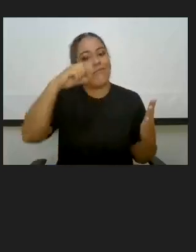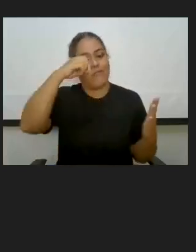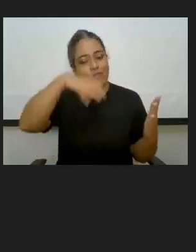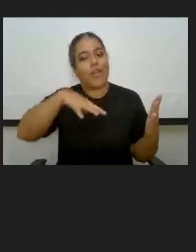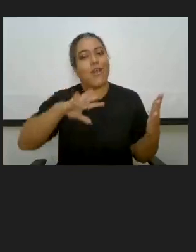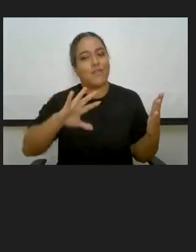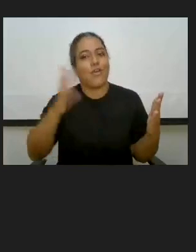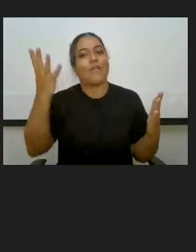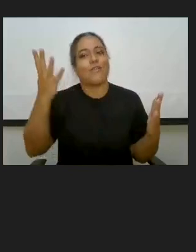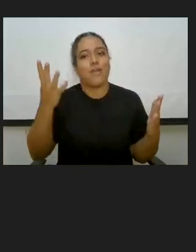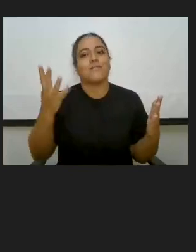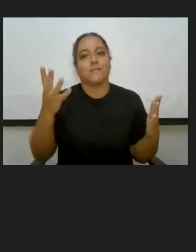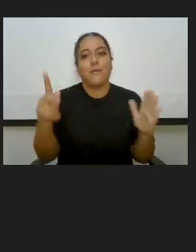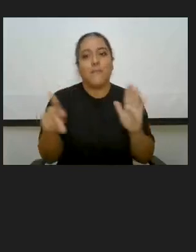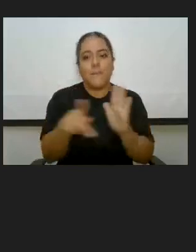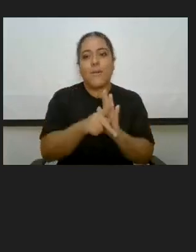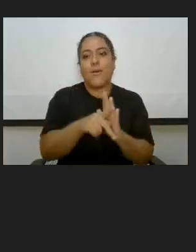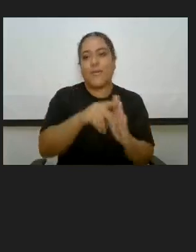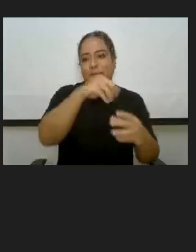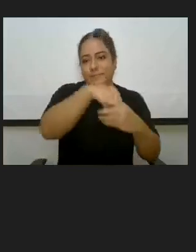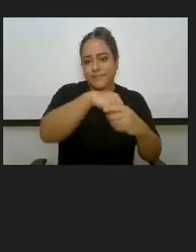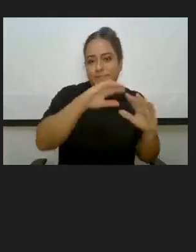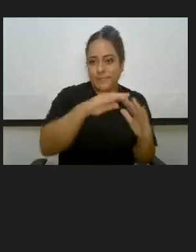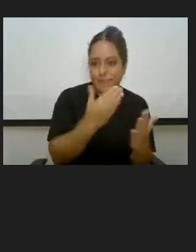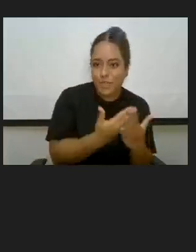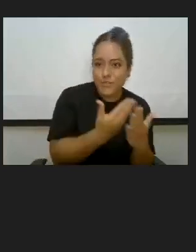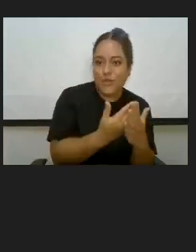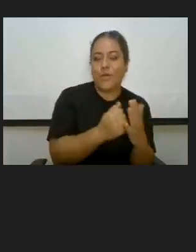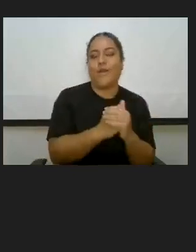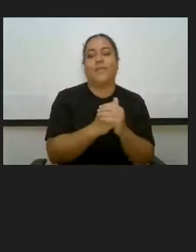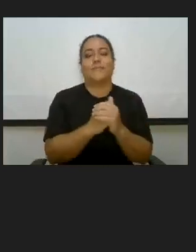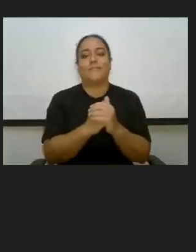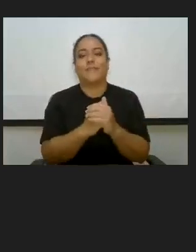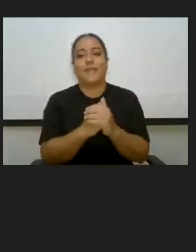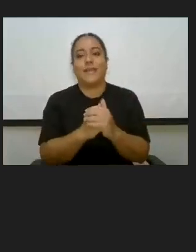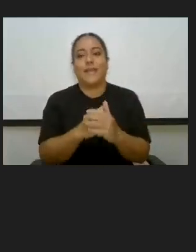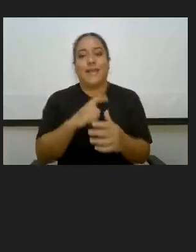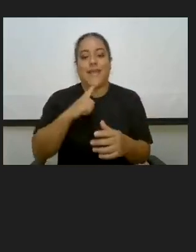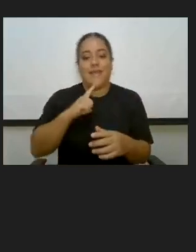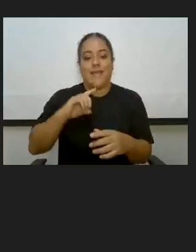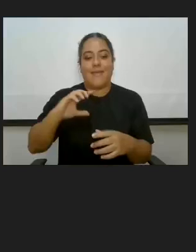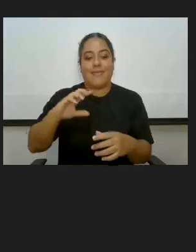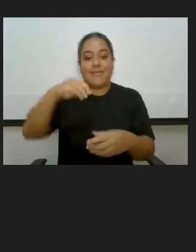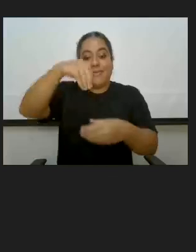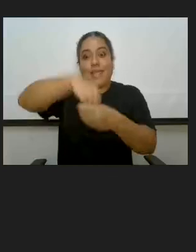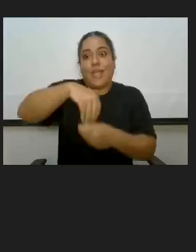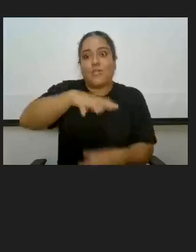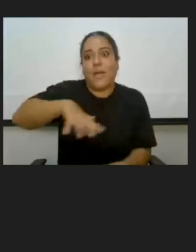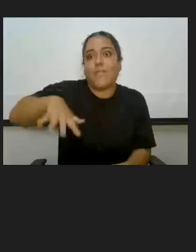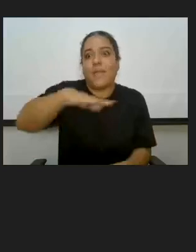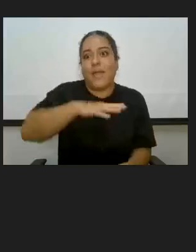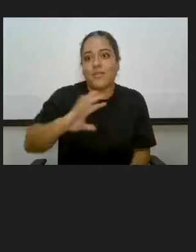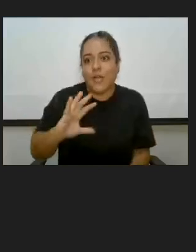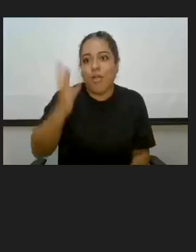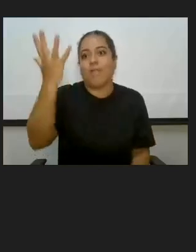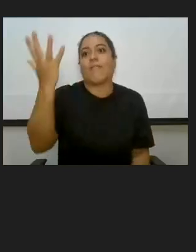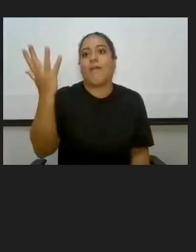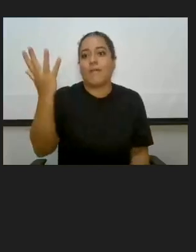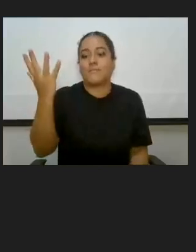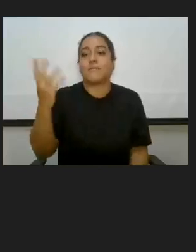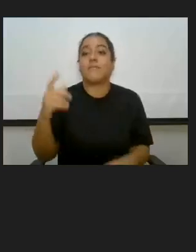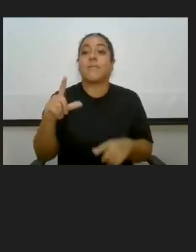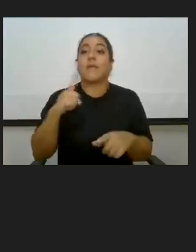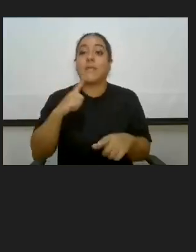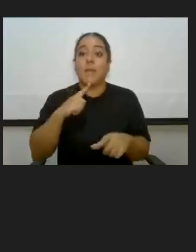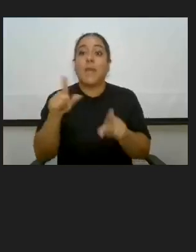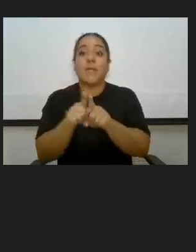da escola, nós temos violências que são na escola, e nós temos violências que são contra a